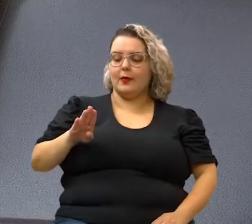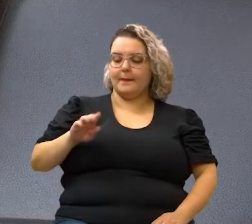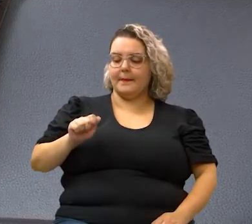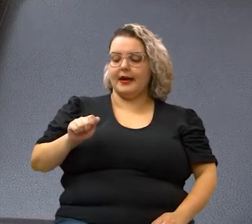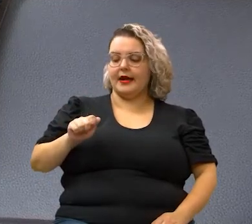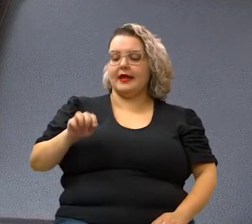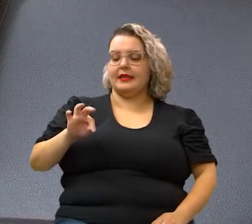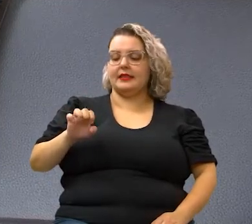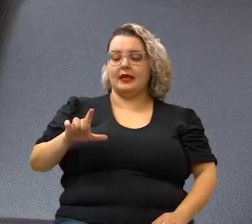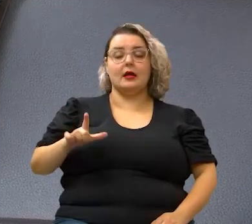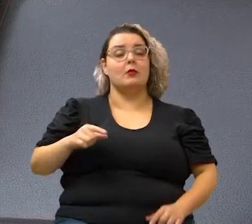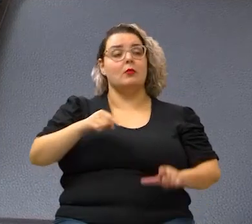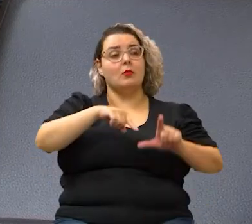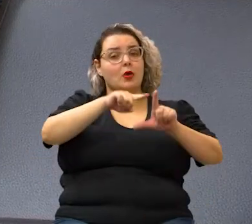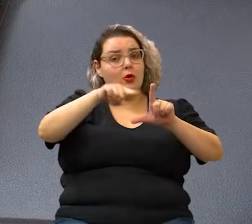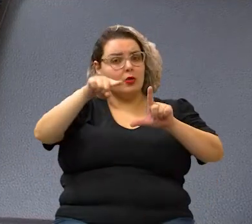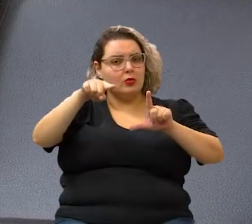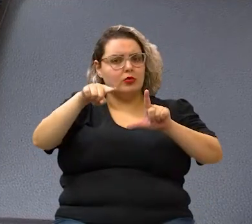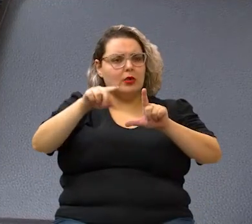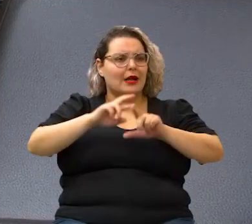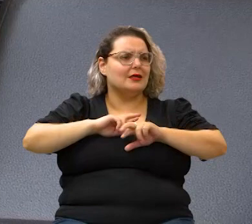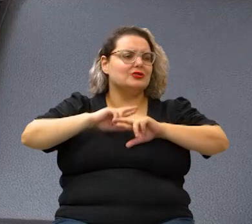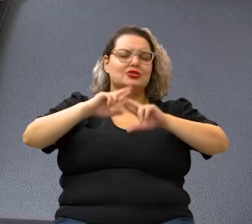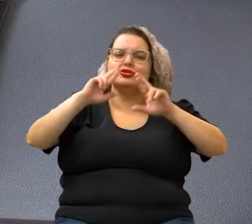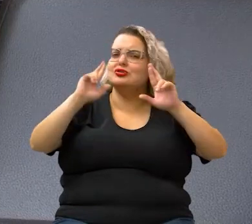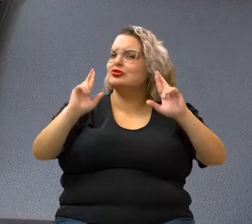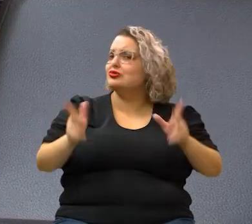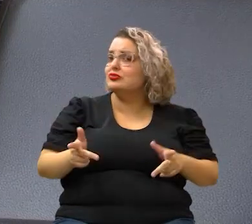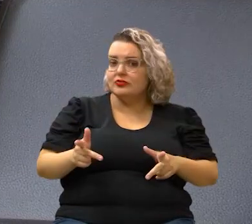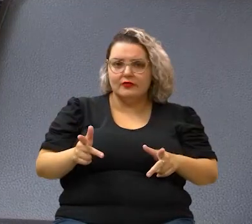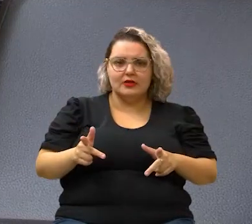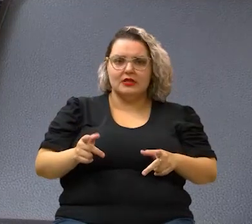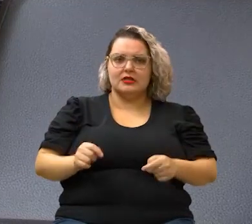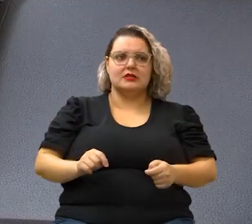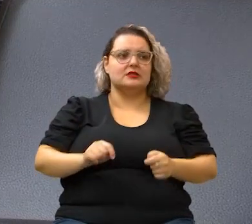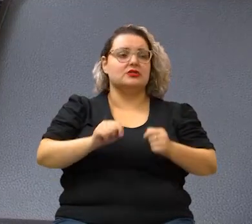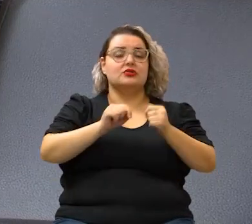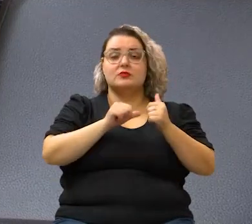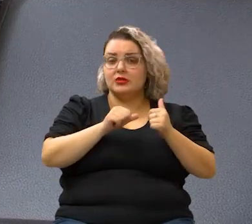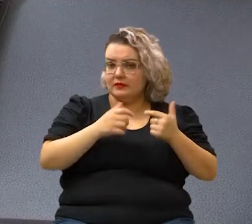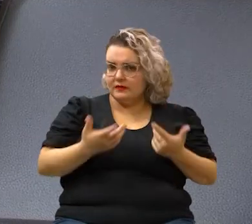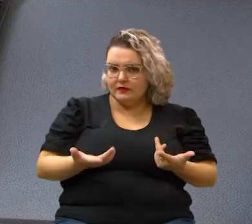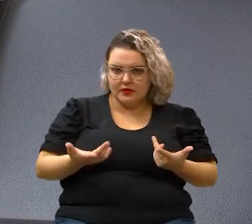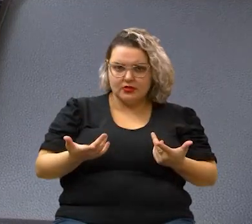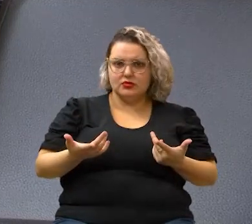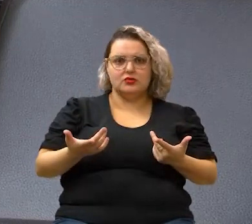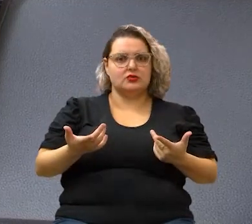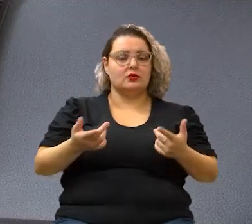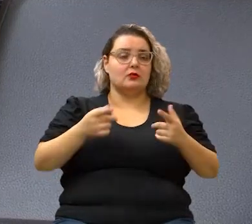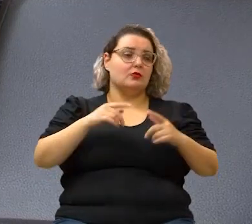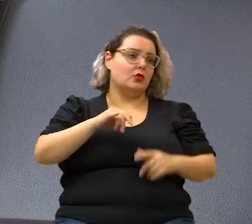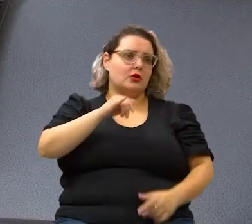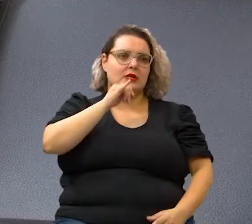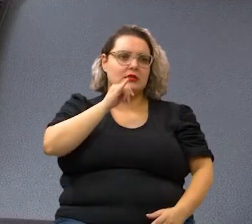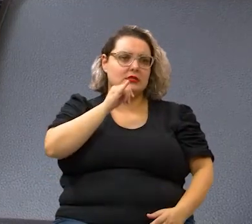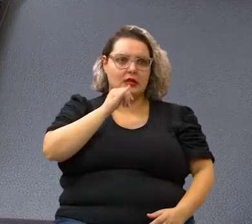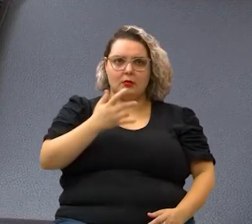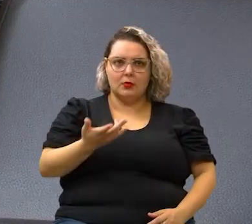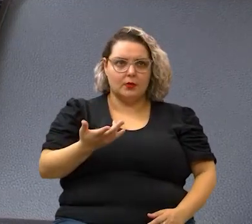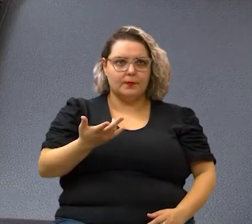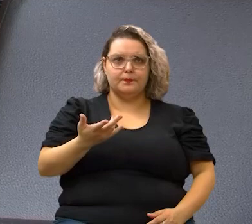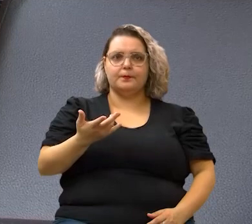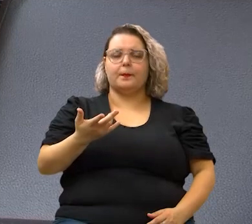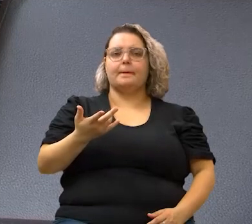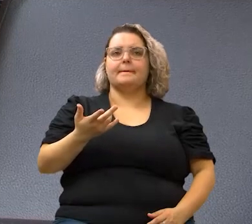mostra-se assim uma estatística realmente assustadora no sentido de benéfica à população. Vou dar um exemplo